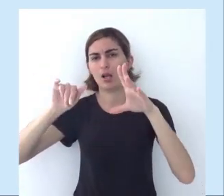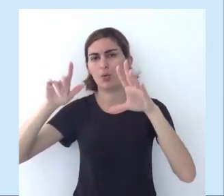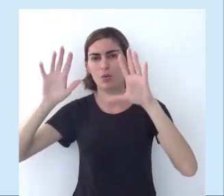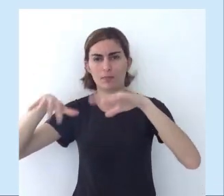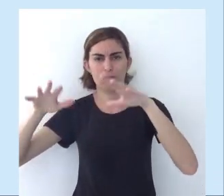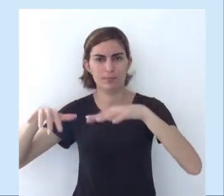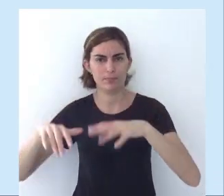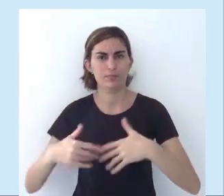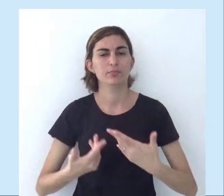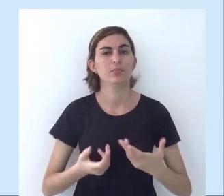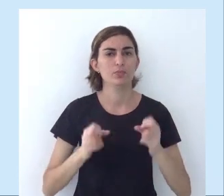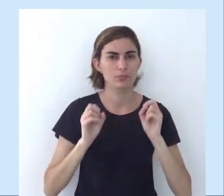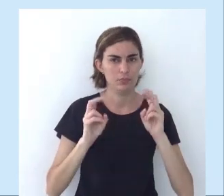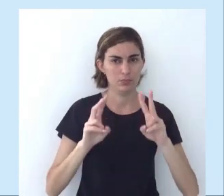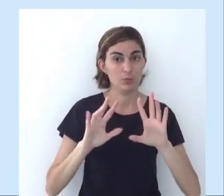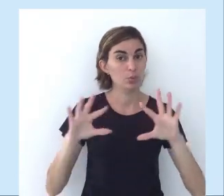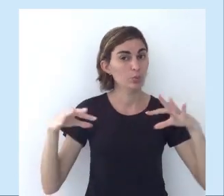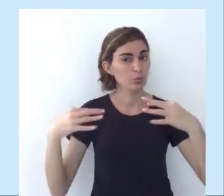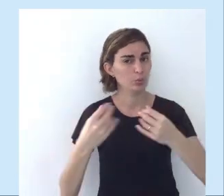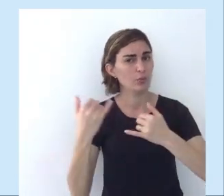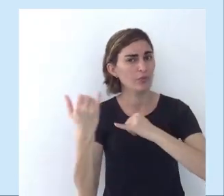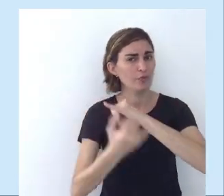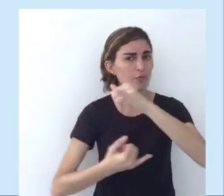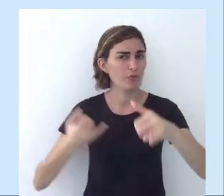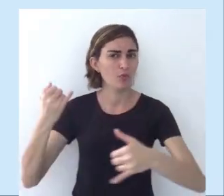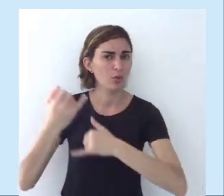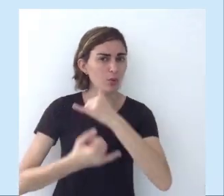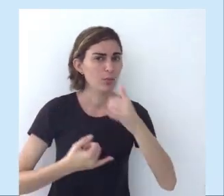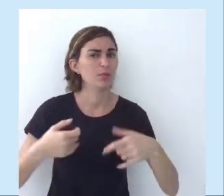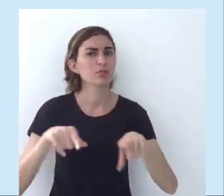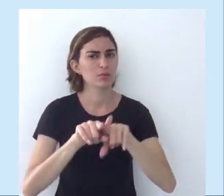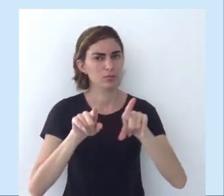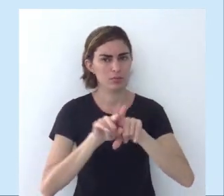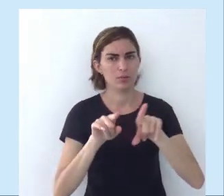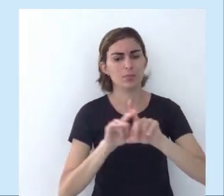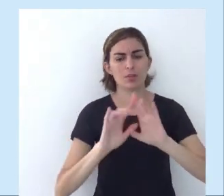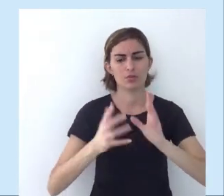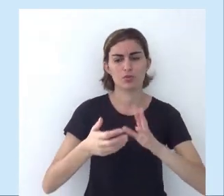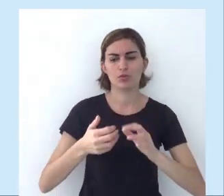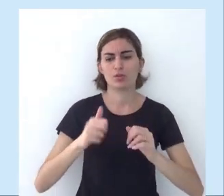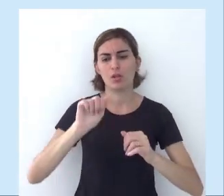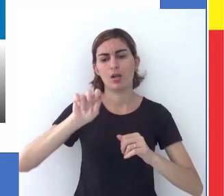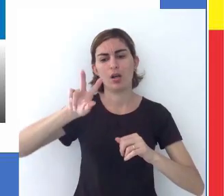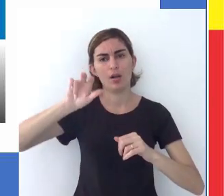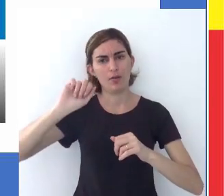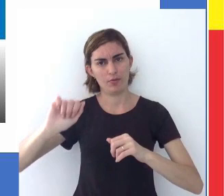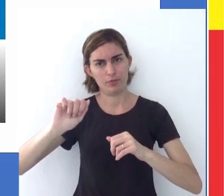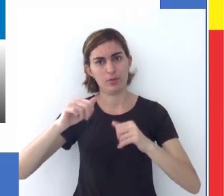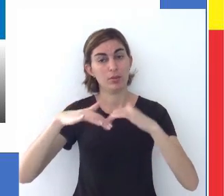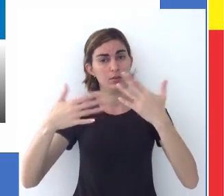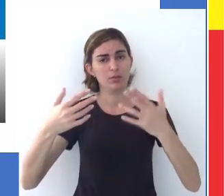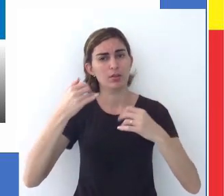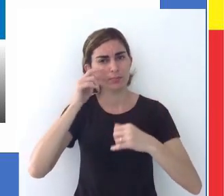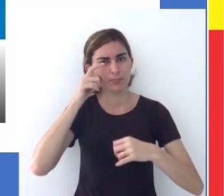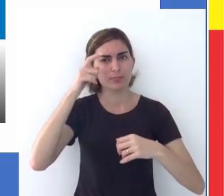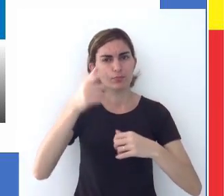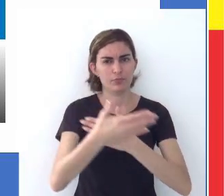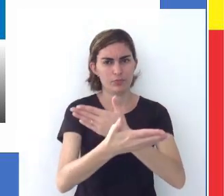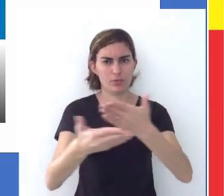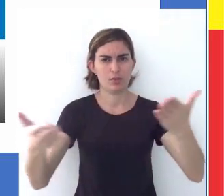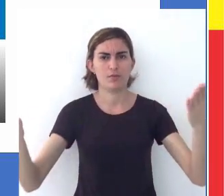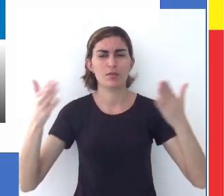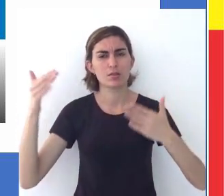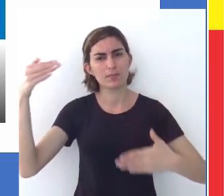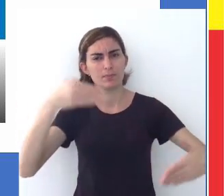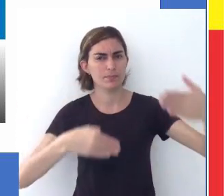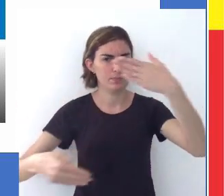maneira líquida. Ok? Gente, todas essas informações, elas também estão disponíveis na plataforma AVA, tá? Então, é interessante